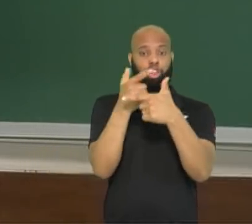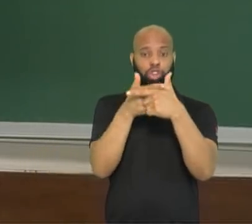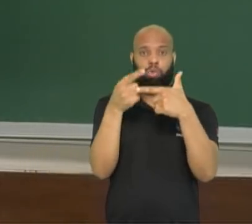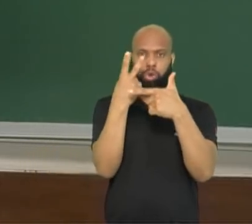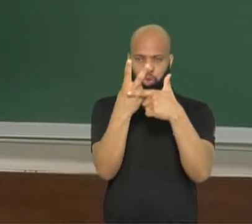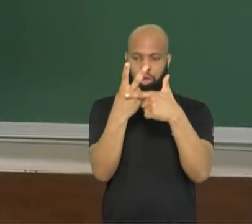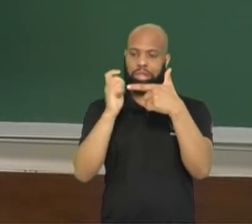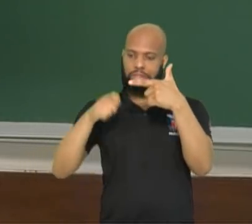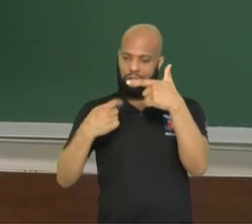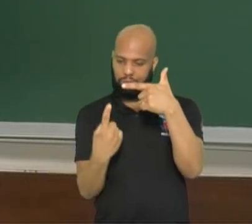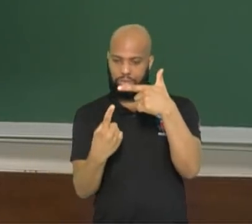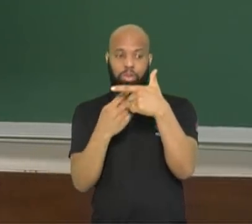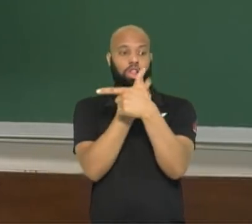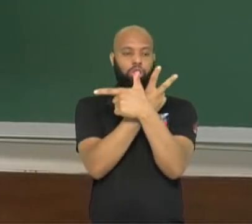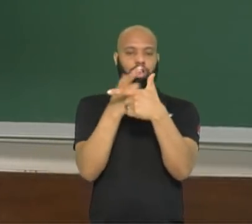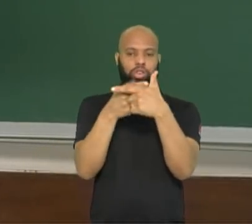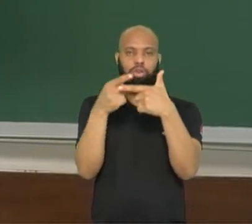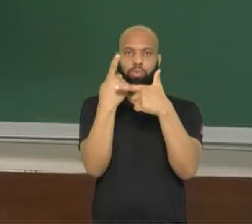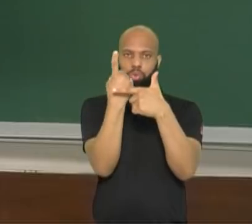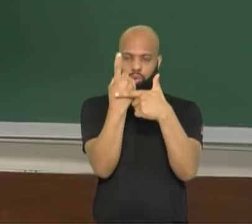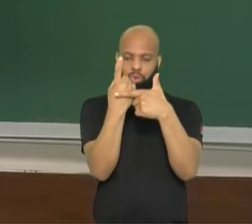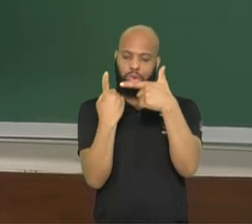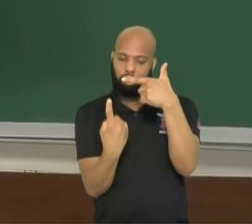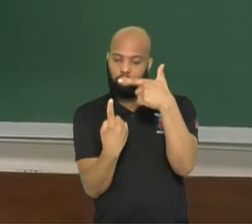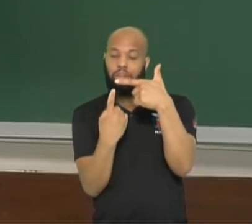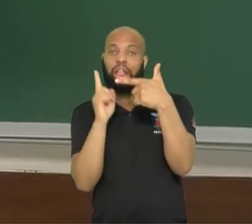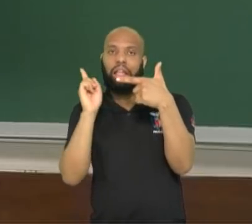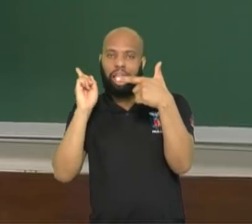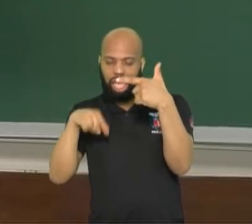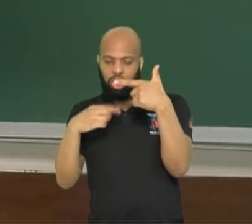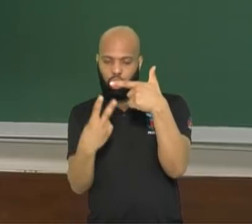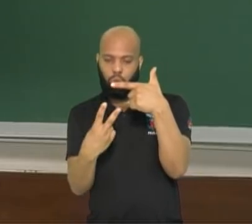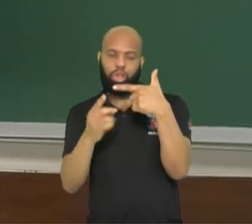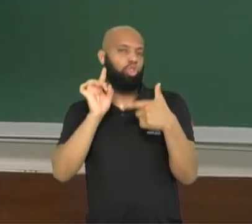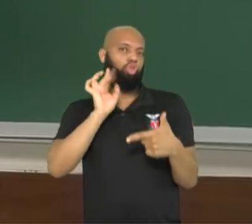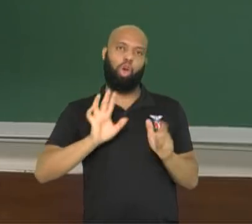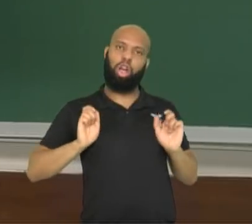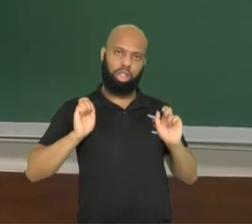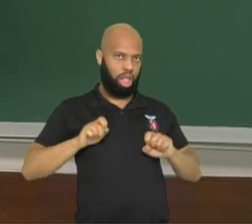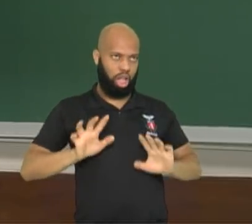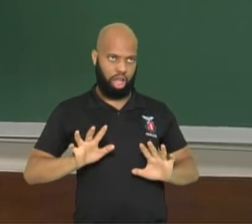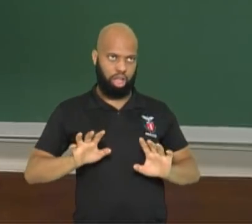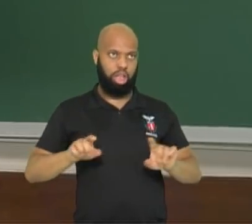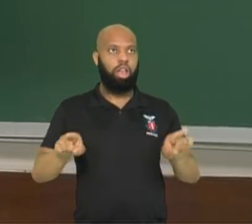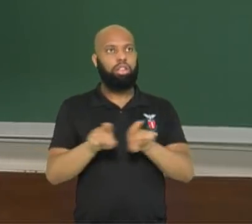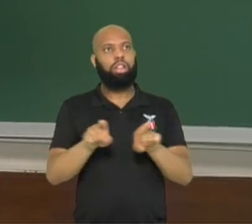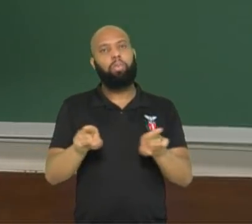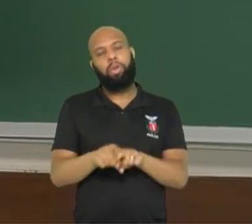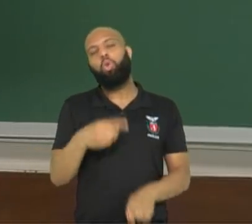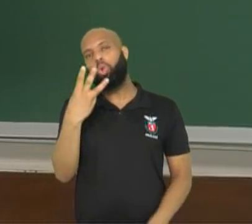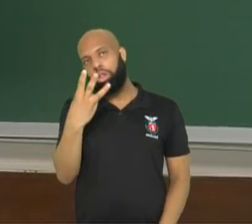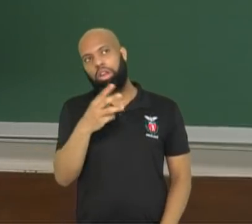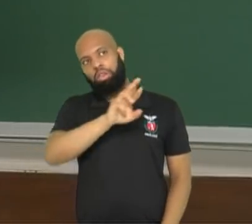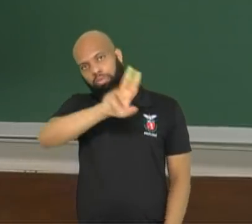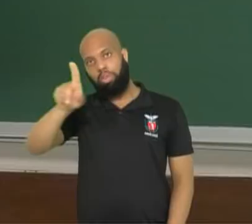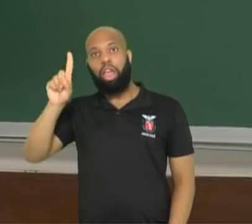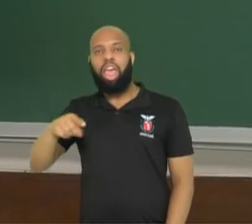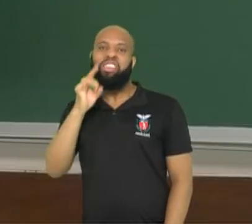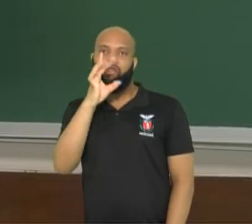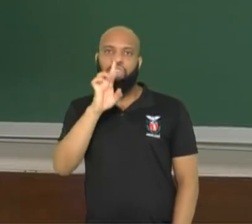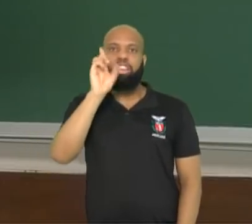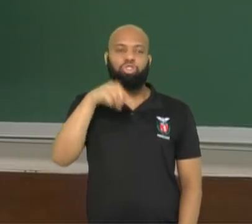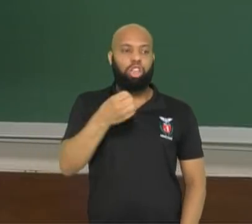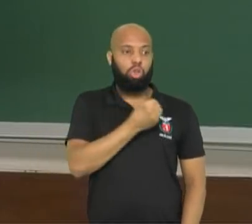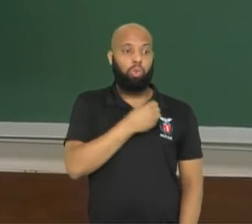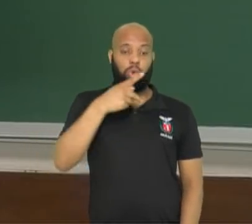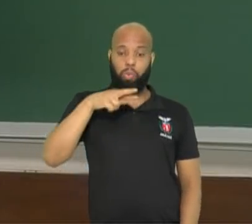mesmo. O 3, ele é primo porque ele só é divisível por 1 e por ele mesmo. Então tá, imagine que um